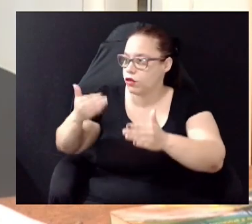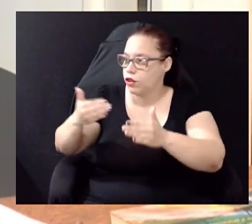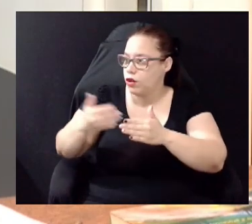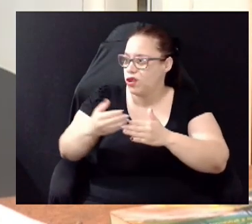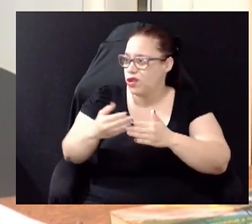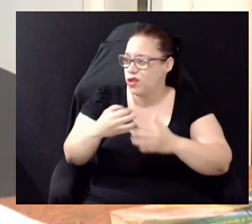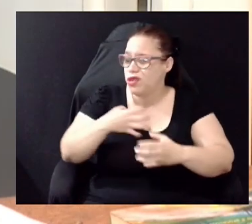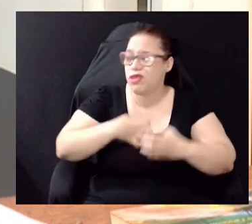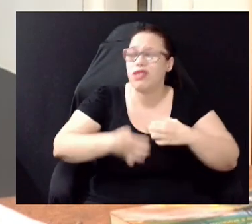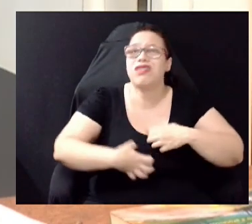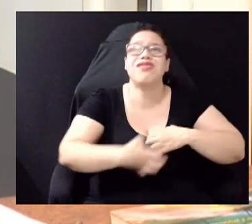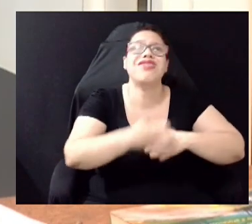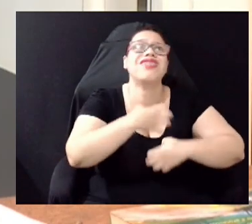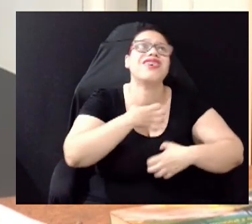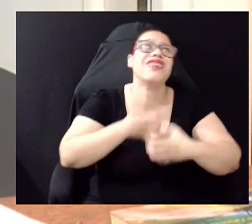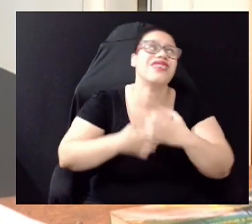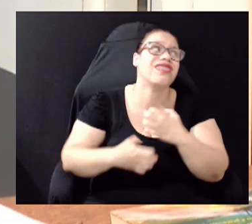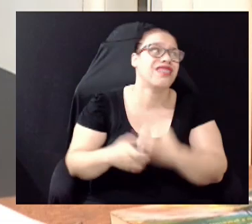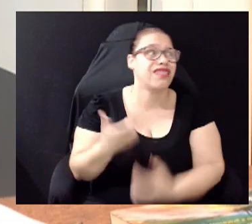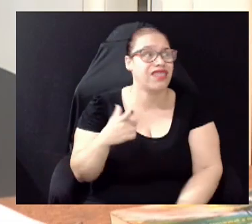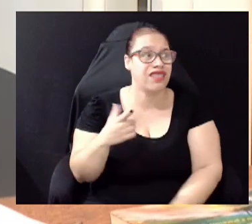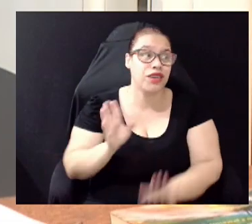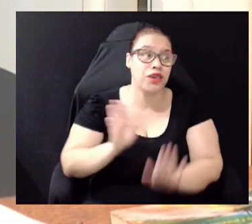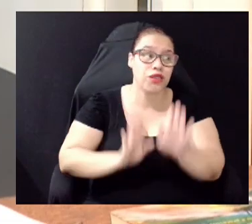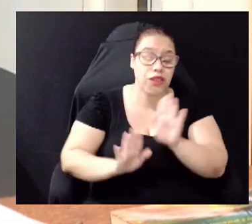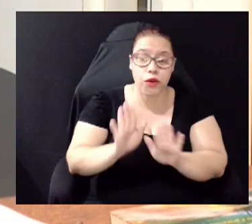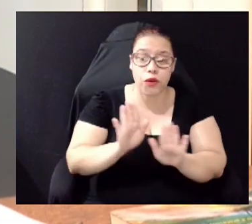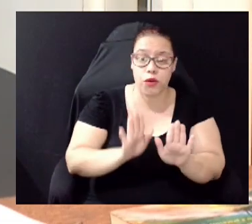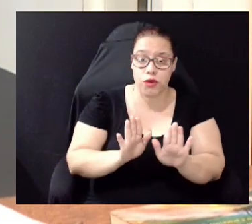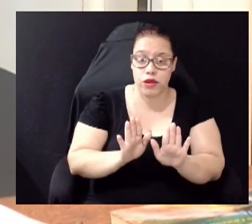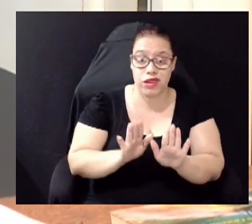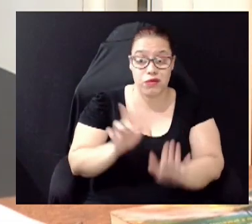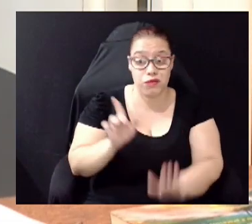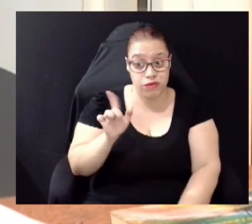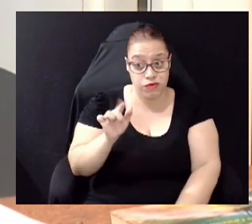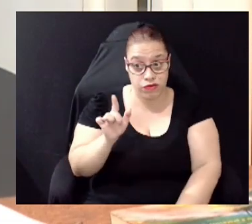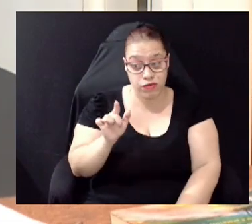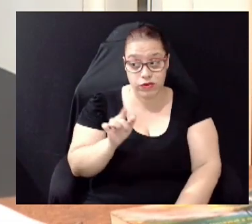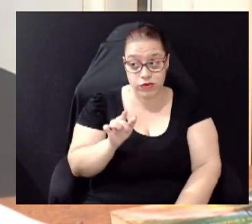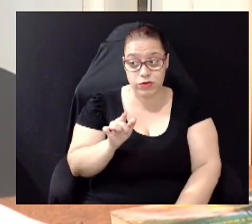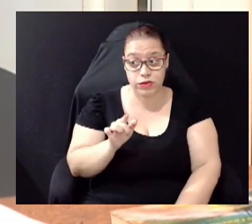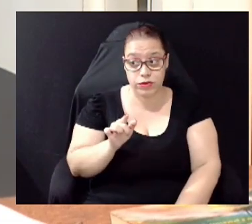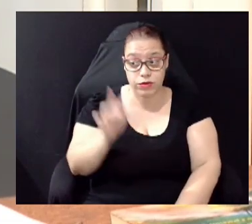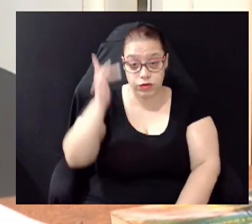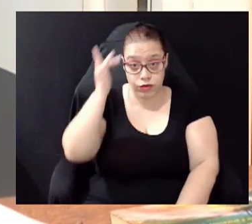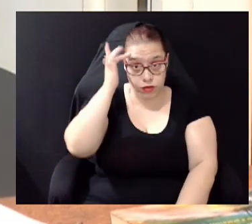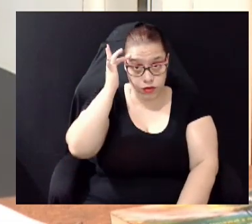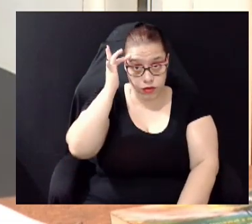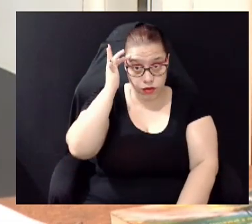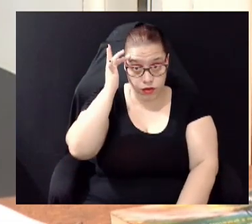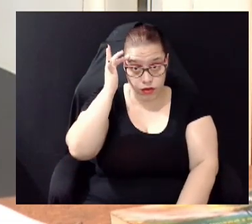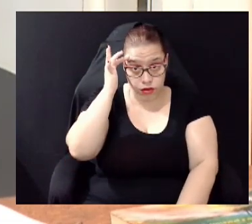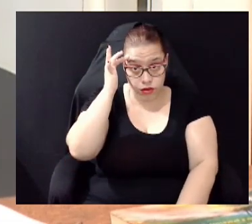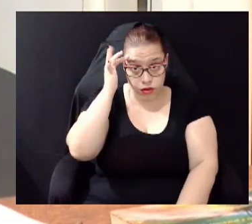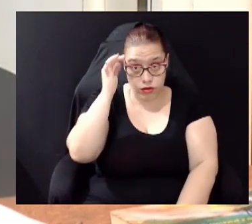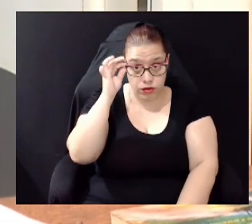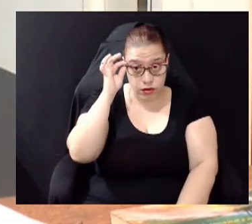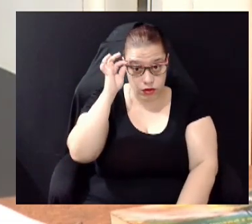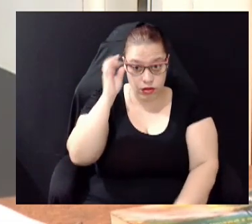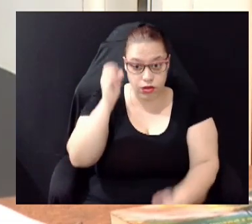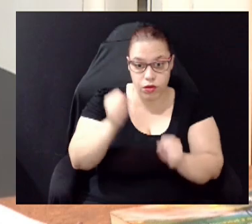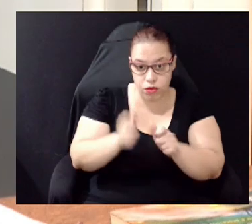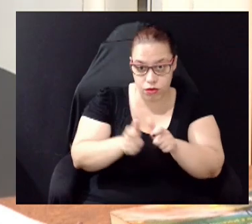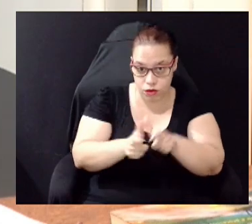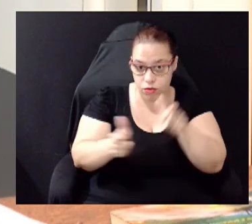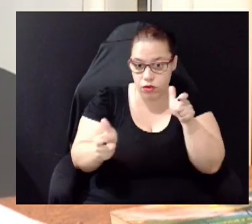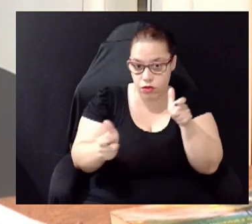tem quem cuida de quem cuida, né? Então, eu acho que a rede feminista, né, ela tem um poder muito grande nesse sentido,